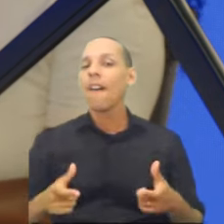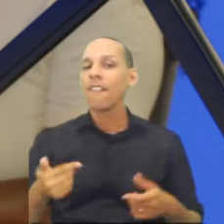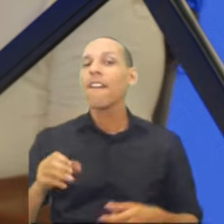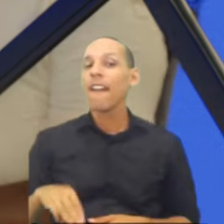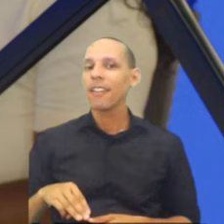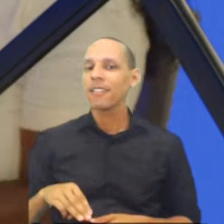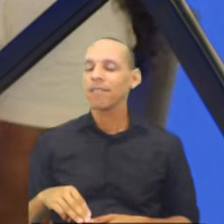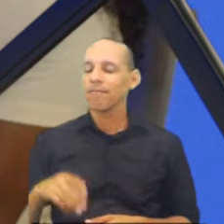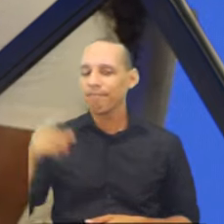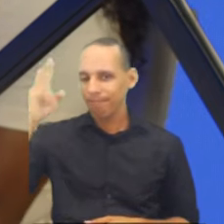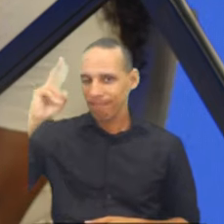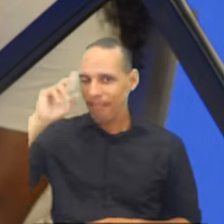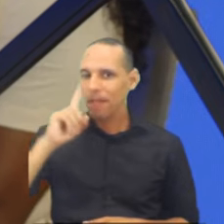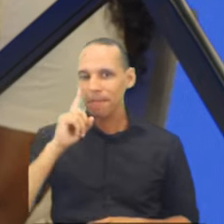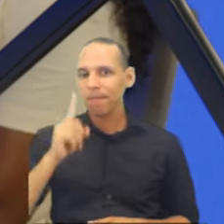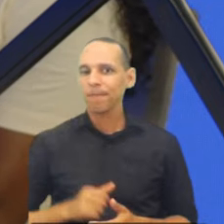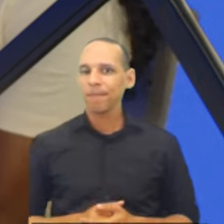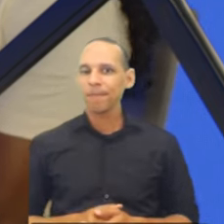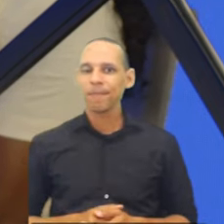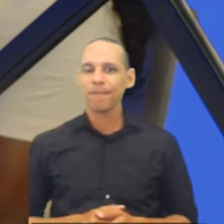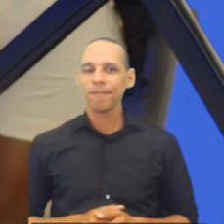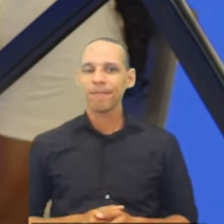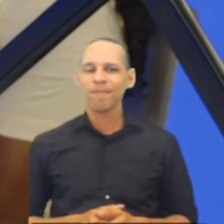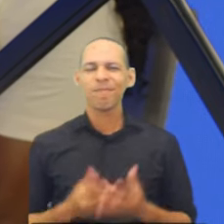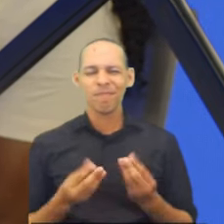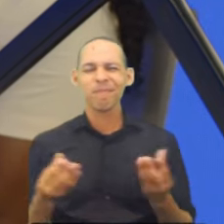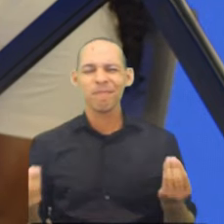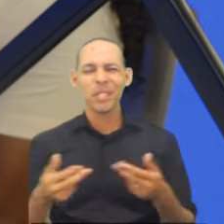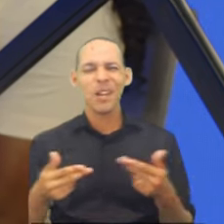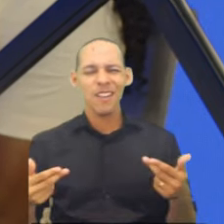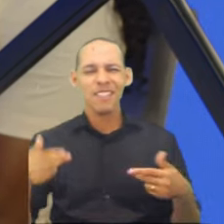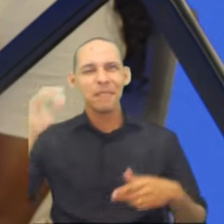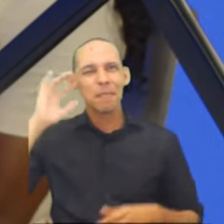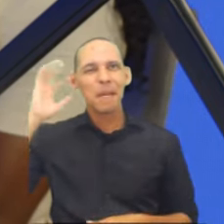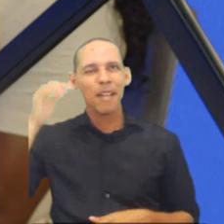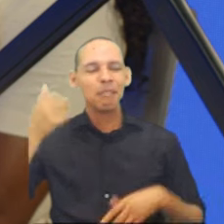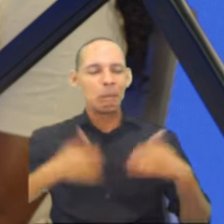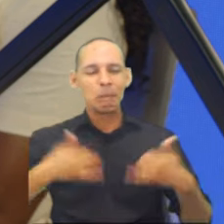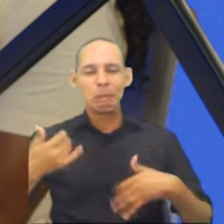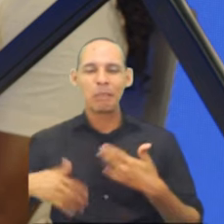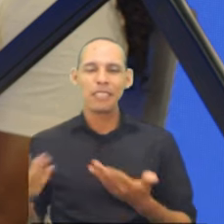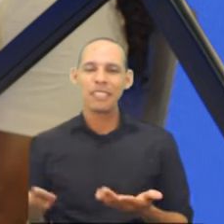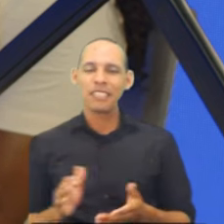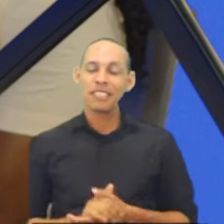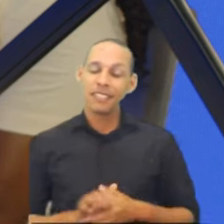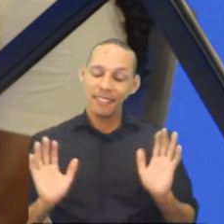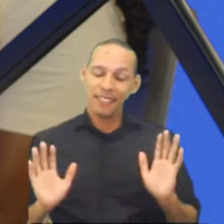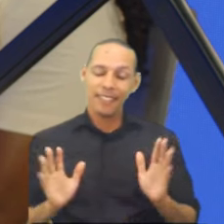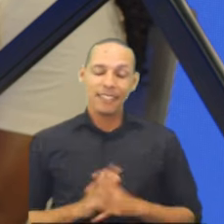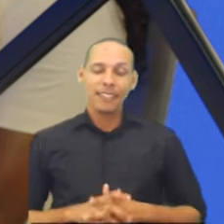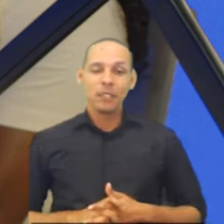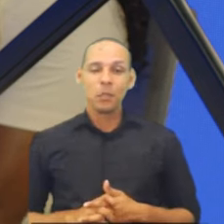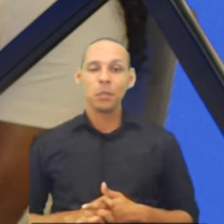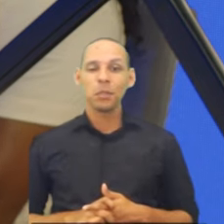eu acho que esse é o grande ponto legal tanta coisa né pra gente pensar aí a gente vai pensando mas